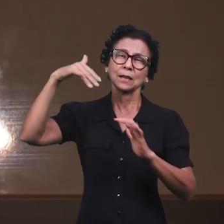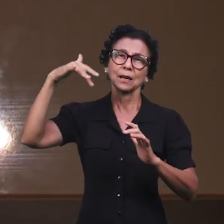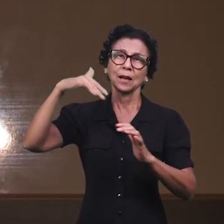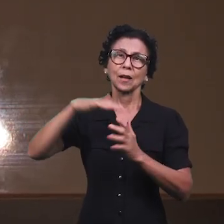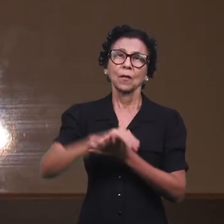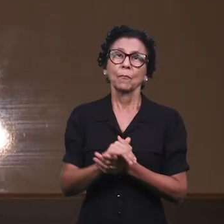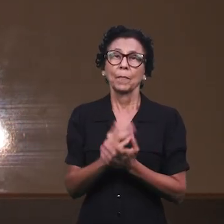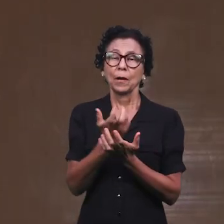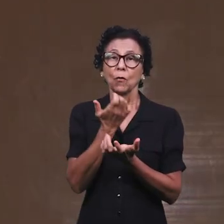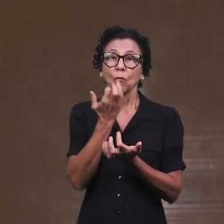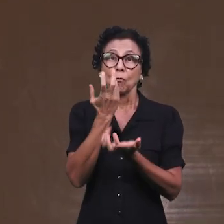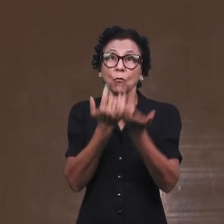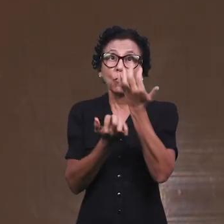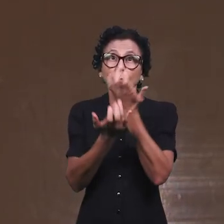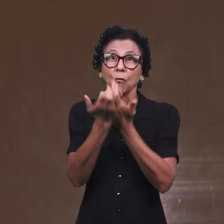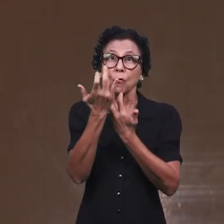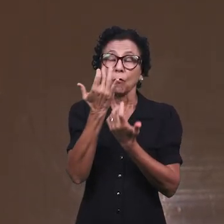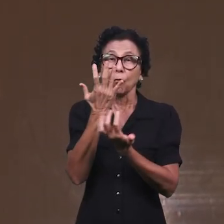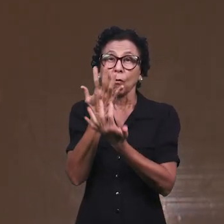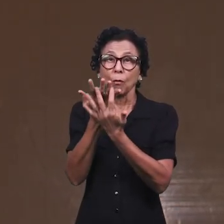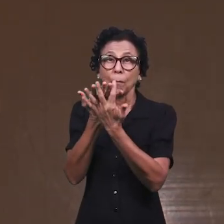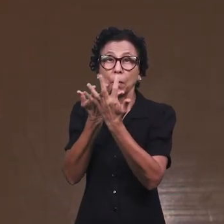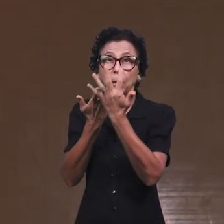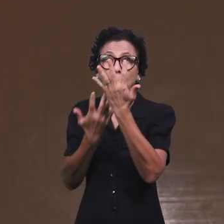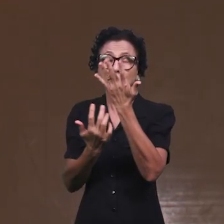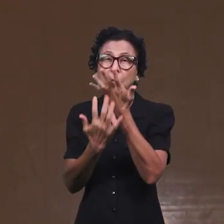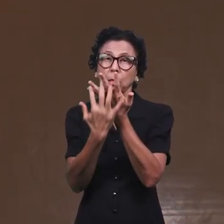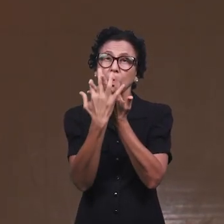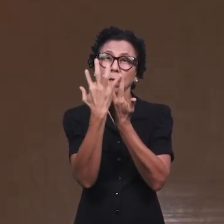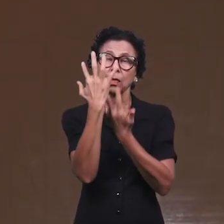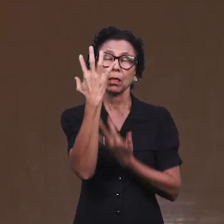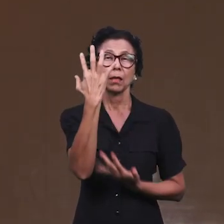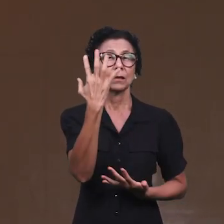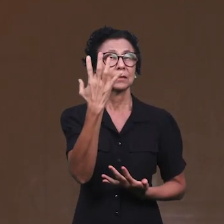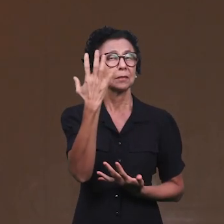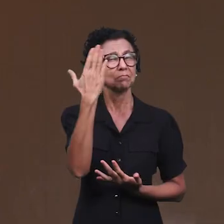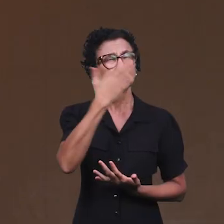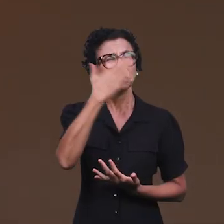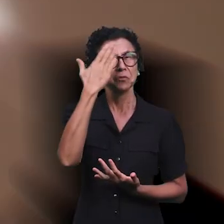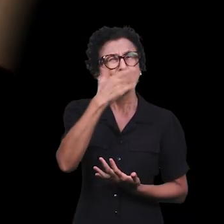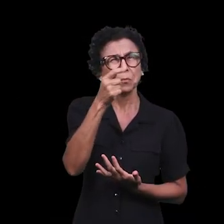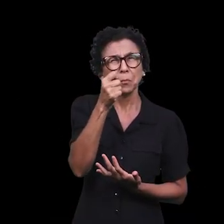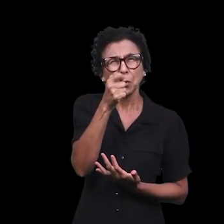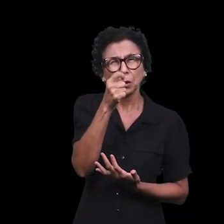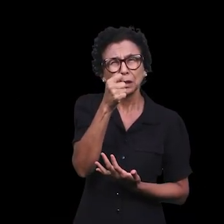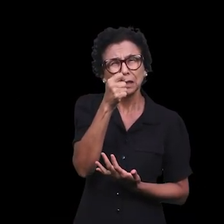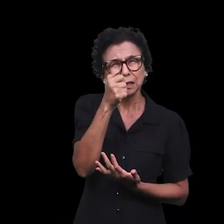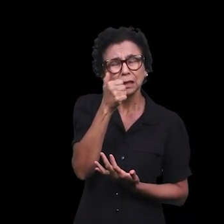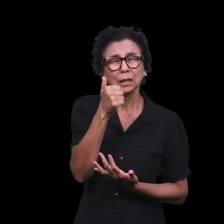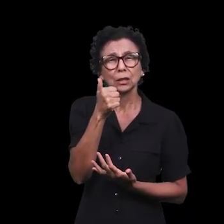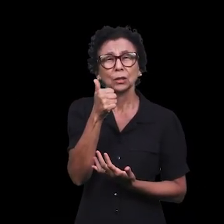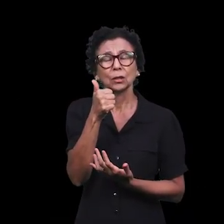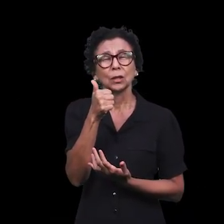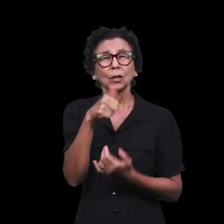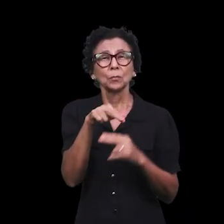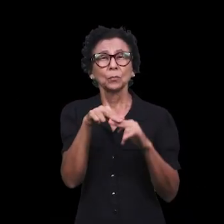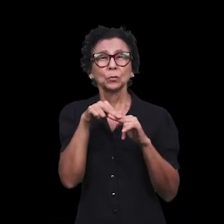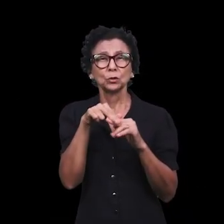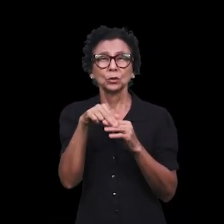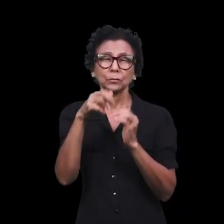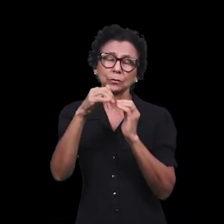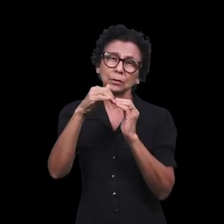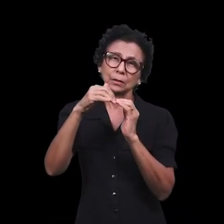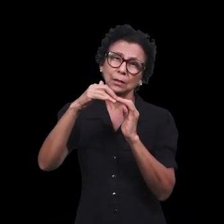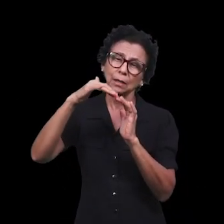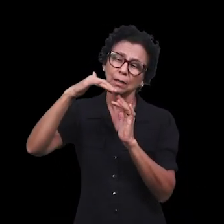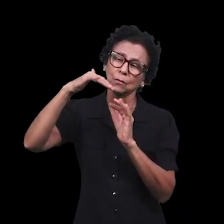gases sendo queimados, mas não consegue ver a parte do fogo. Tá vendo lá? Isso aqui, o fogo ainda gera um pouquinho aqui por